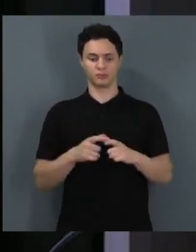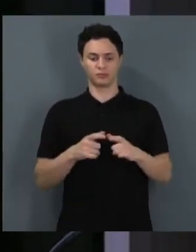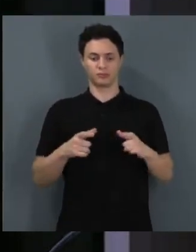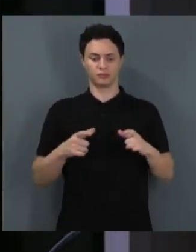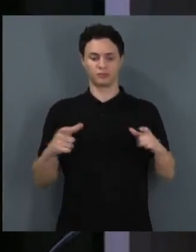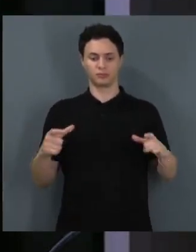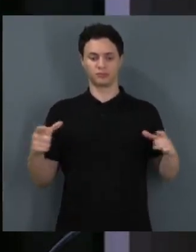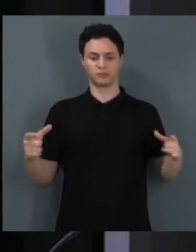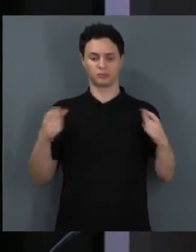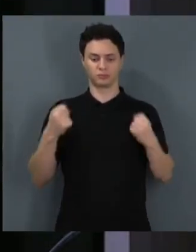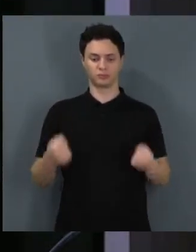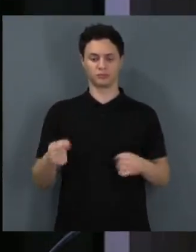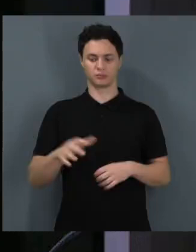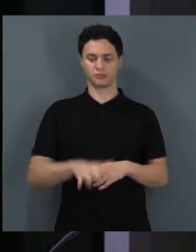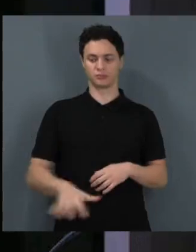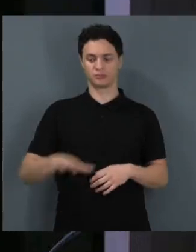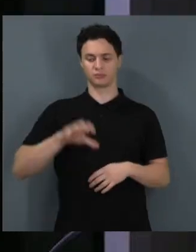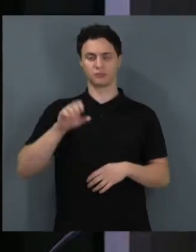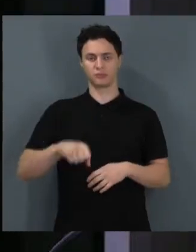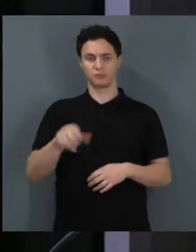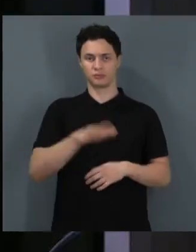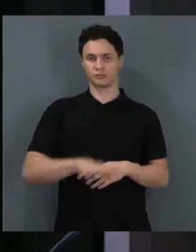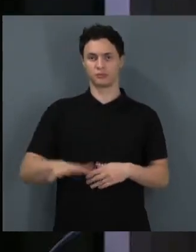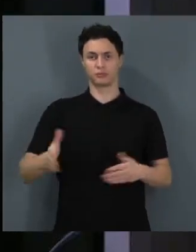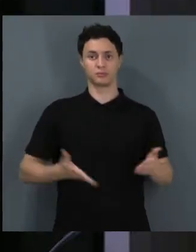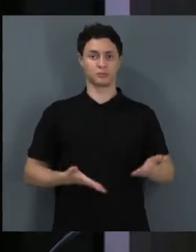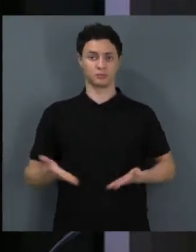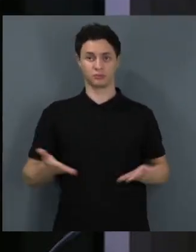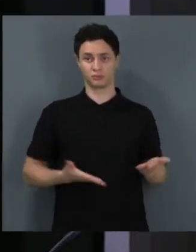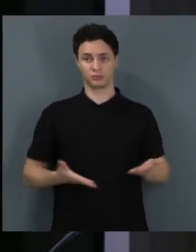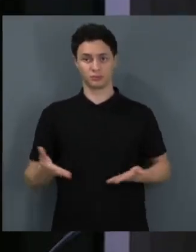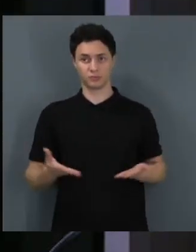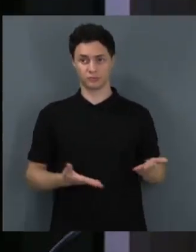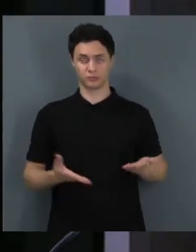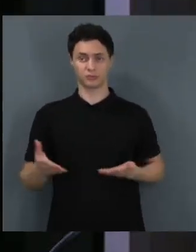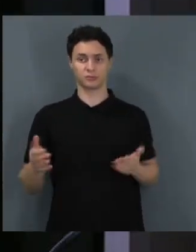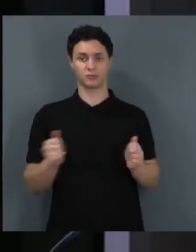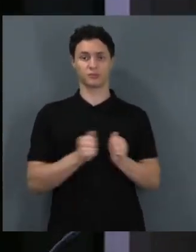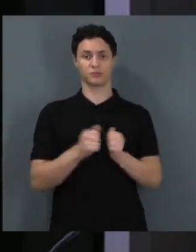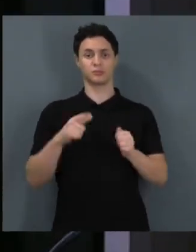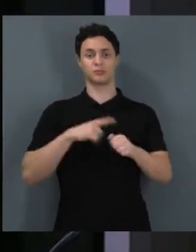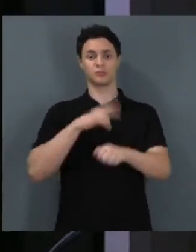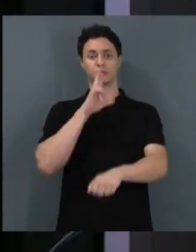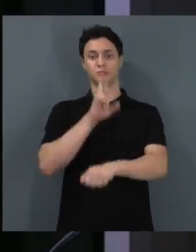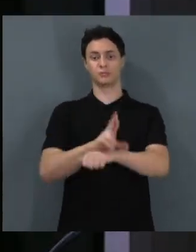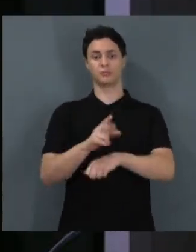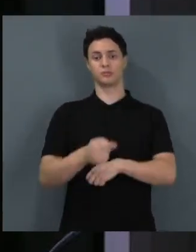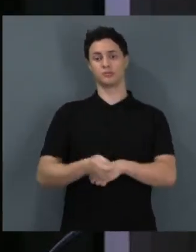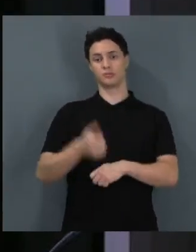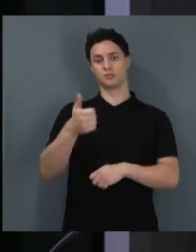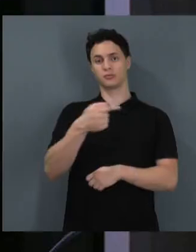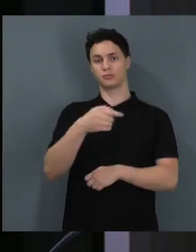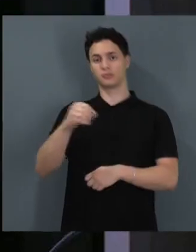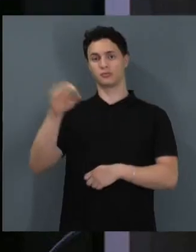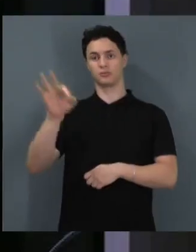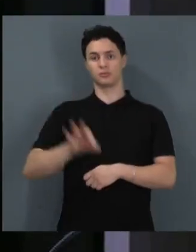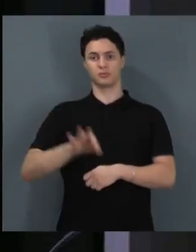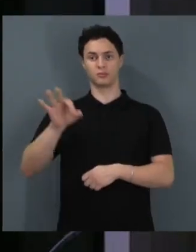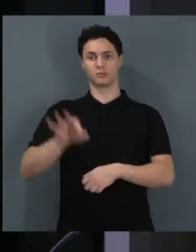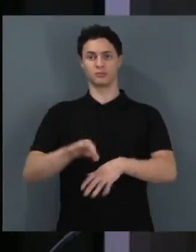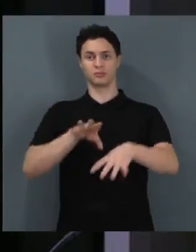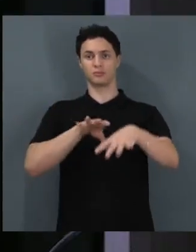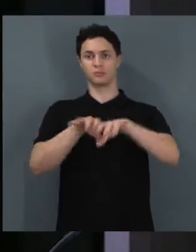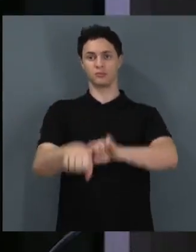os setores, notadamente os setores de serviço, que representam quase 70% da formação do